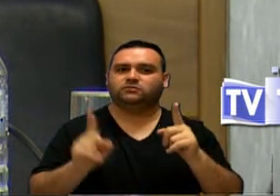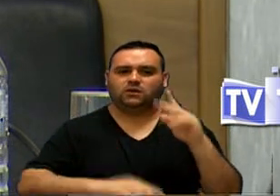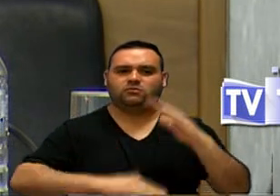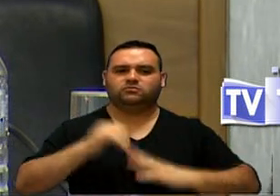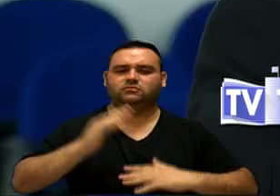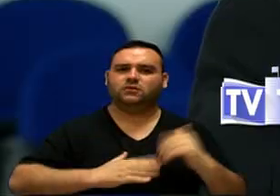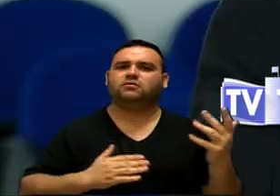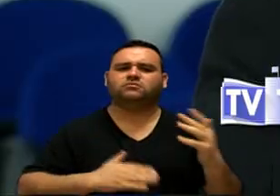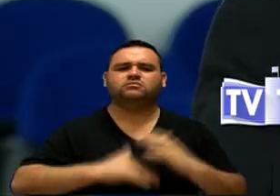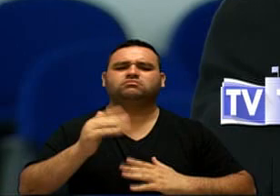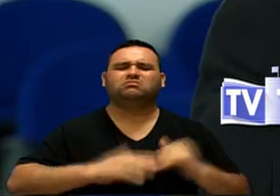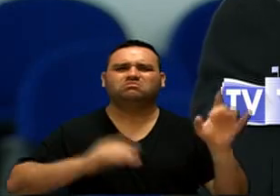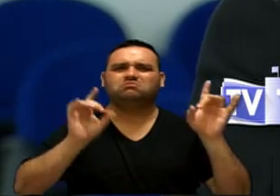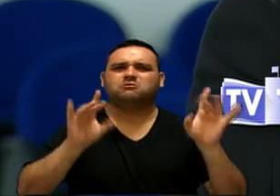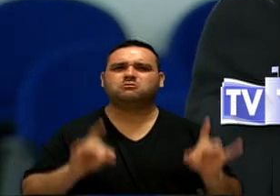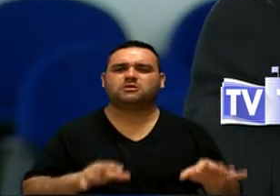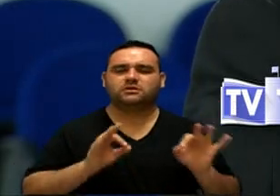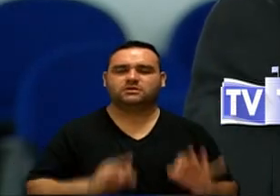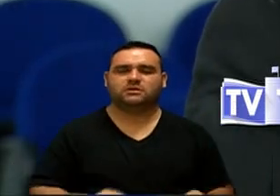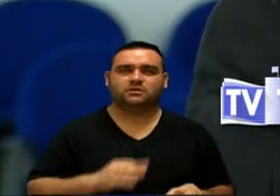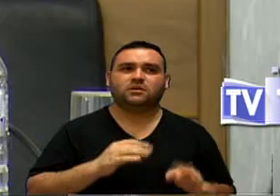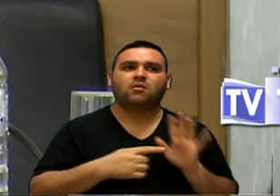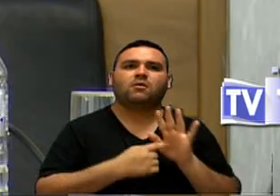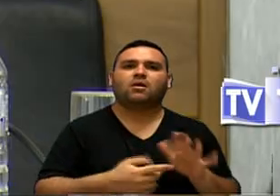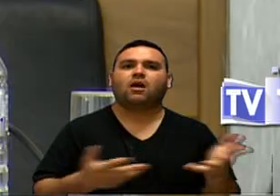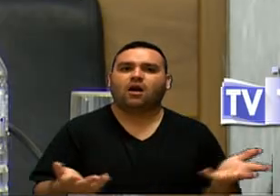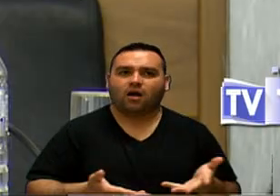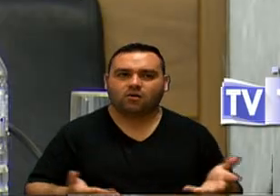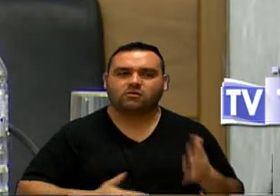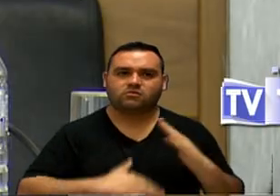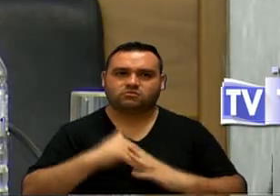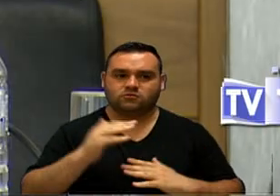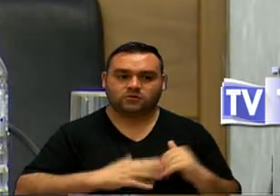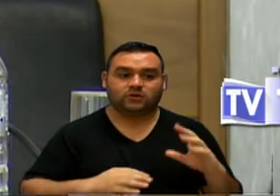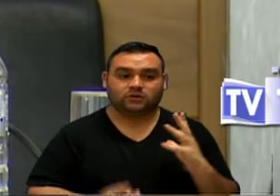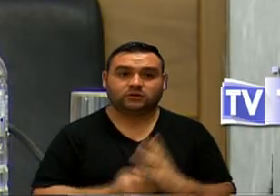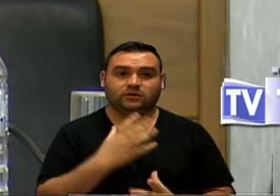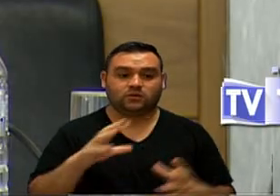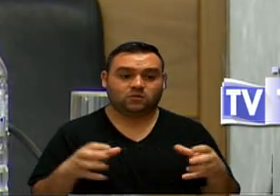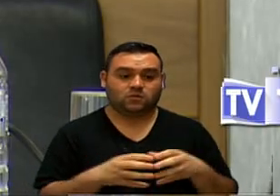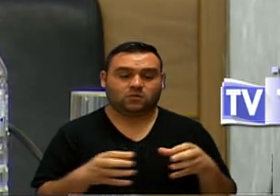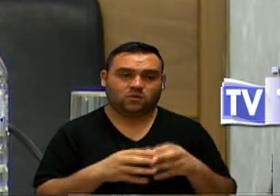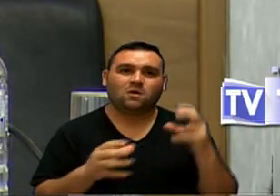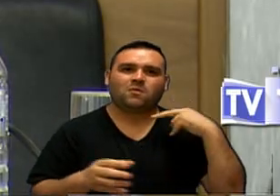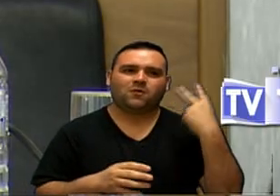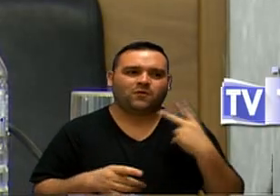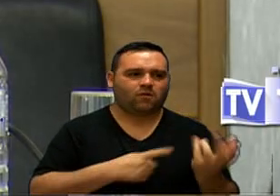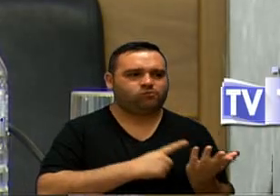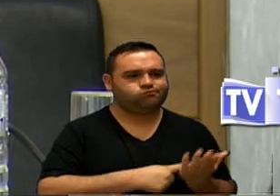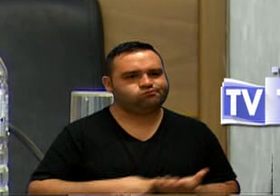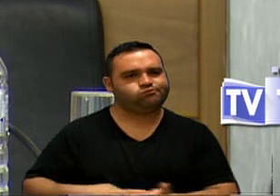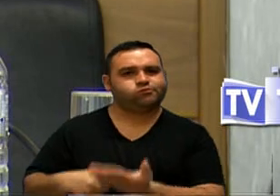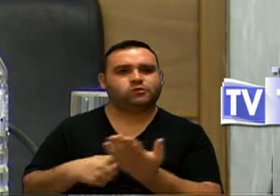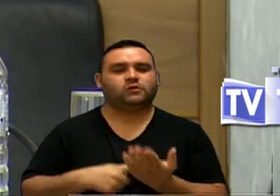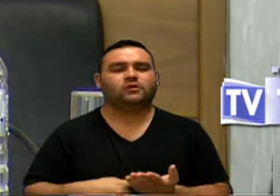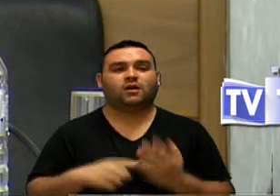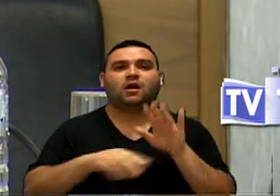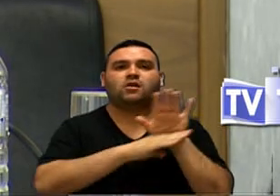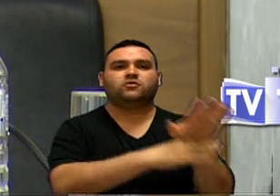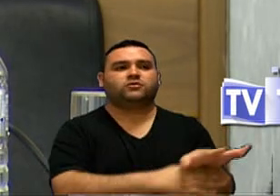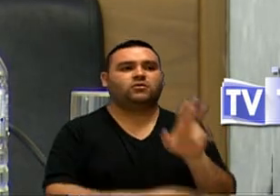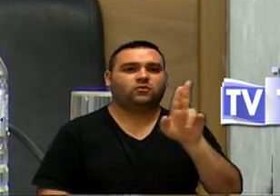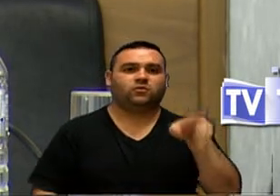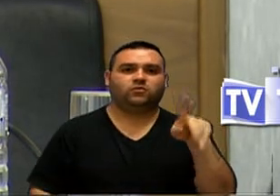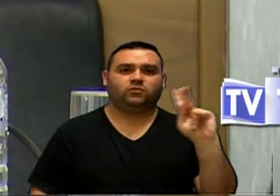ações. Ações concretas que estamos tomando a partir desse momento, criando uma frente parlamentar em socorro ao PH